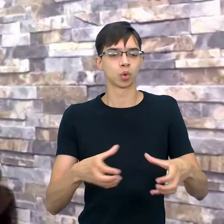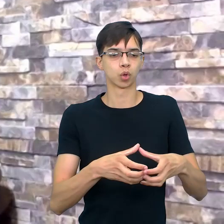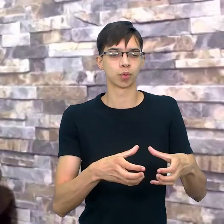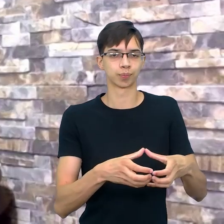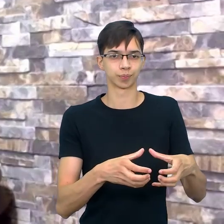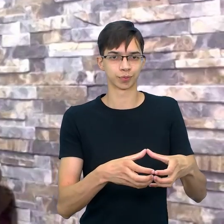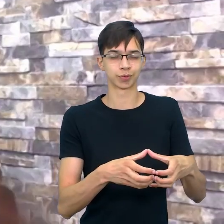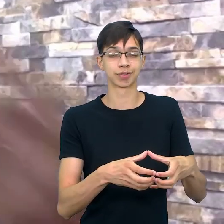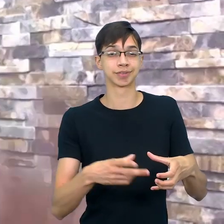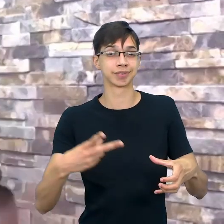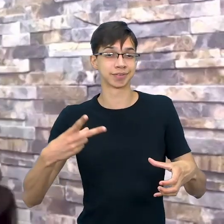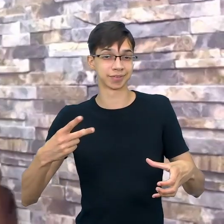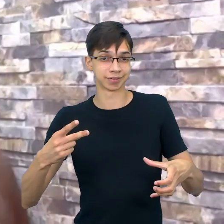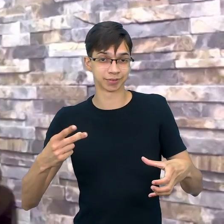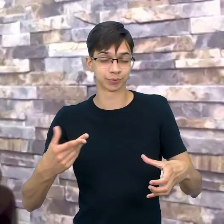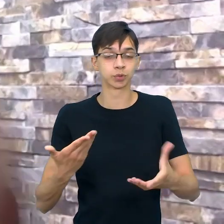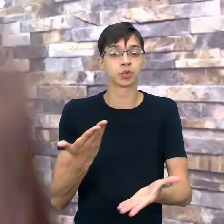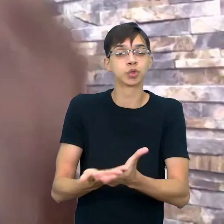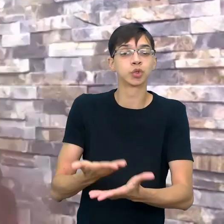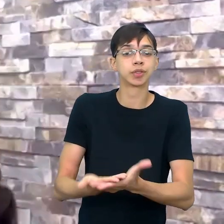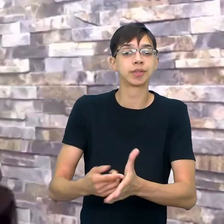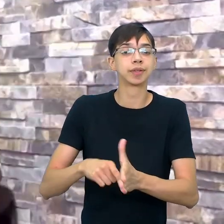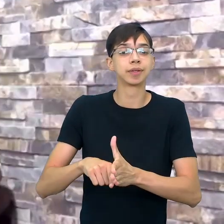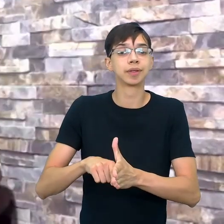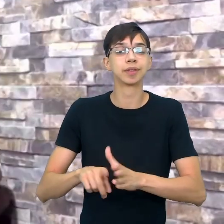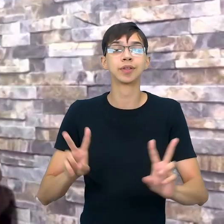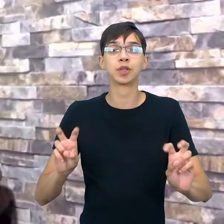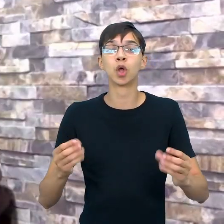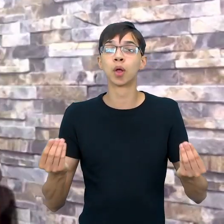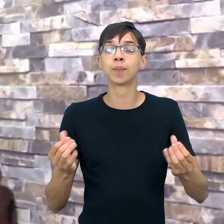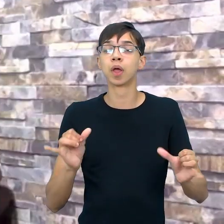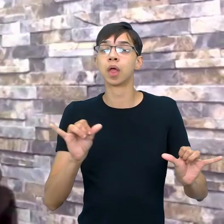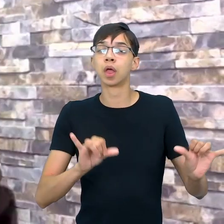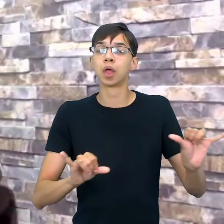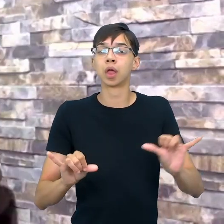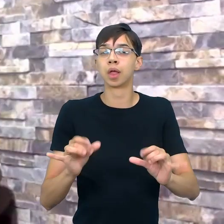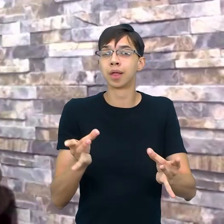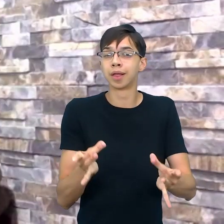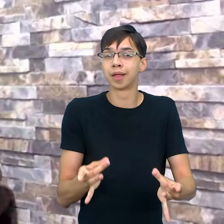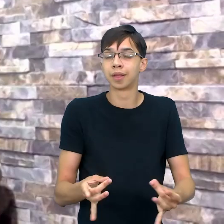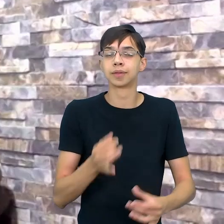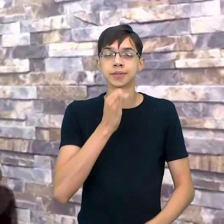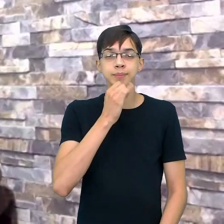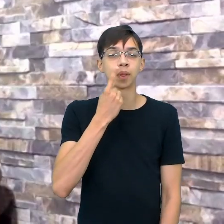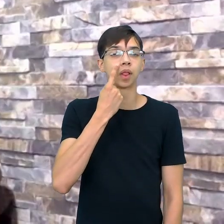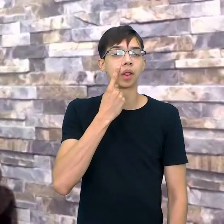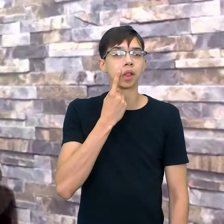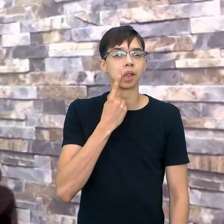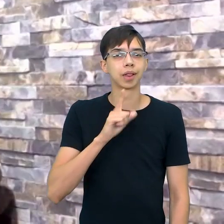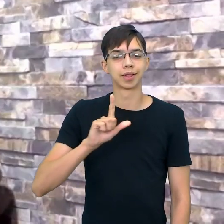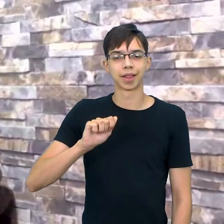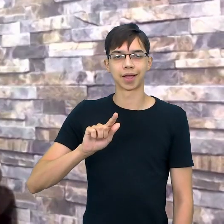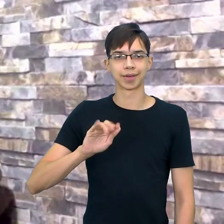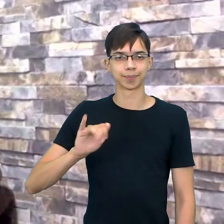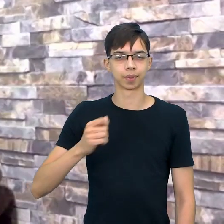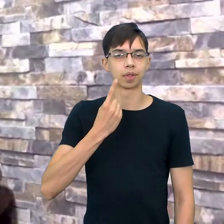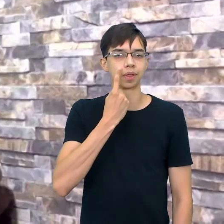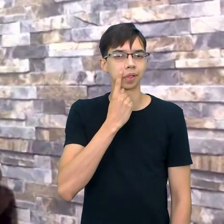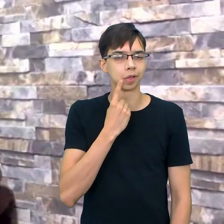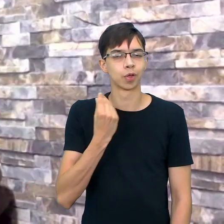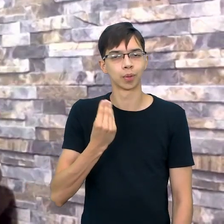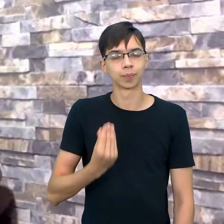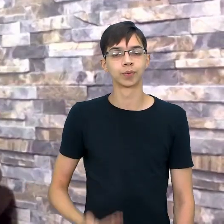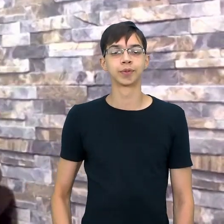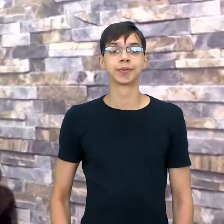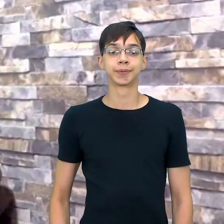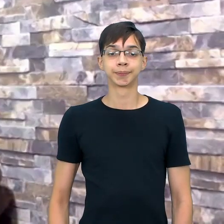ciências da natureza, foram estudar, por exemplo, a composição química de uma lágrima, né? E os estudantes que estavam no